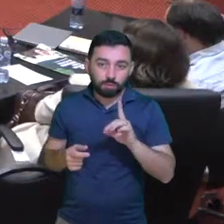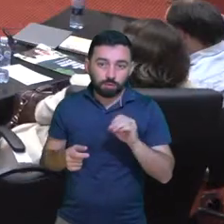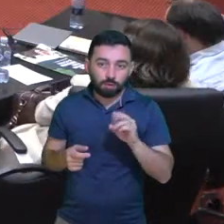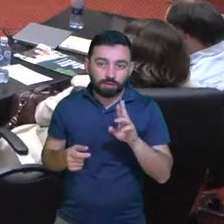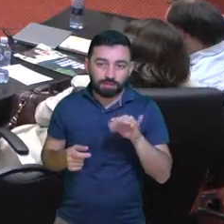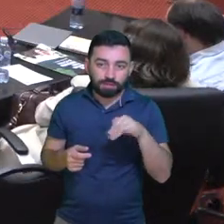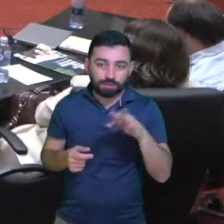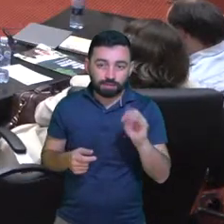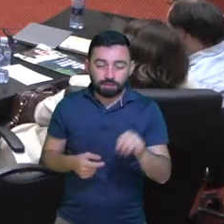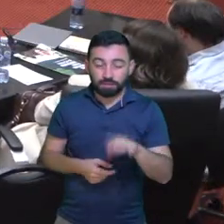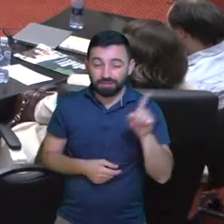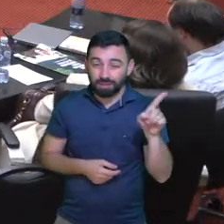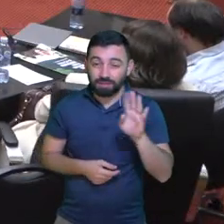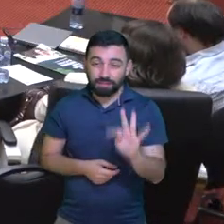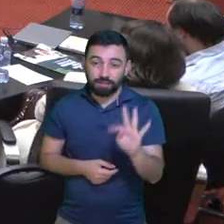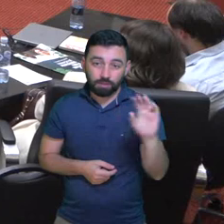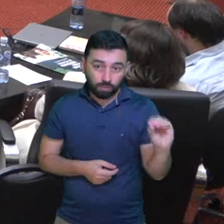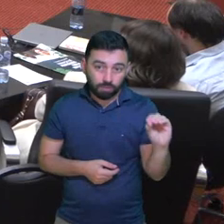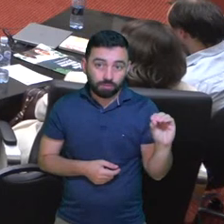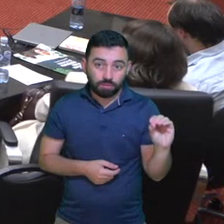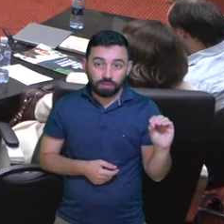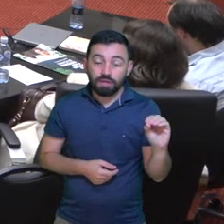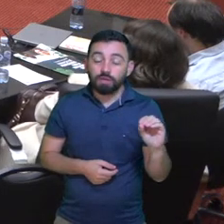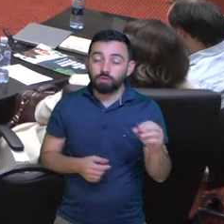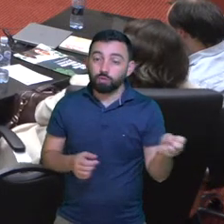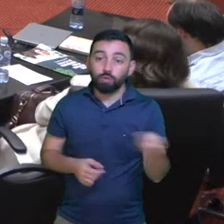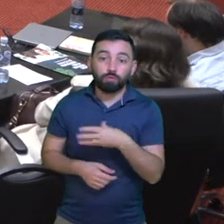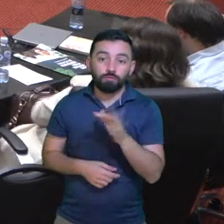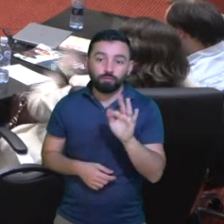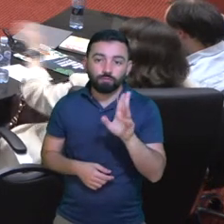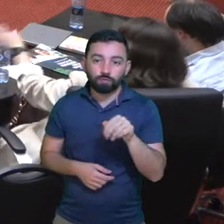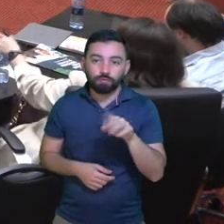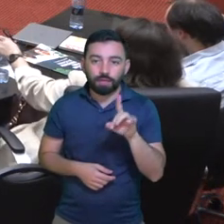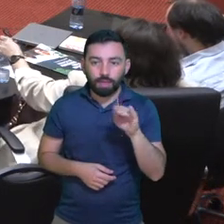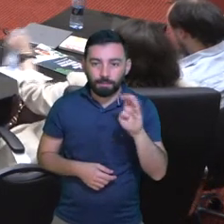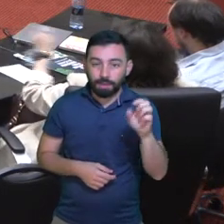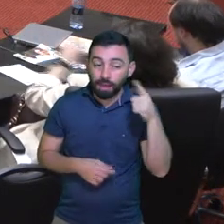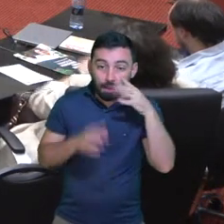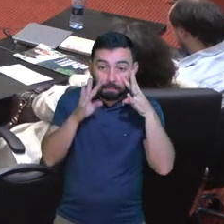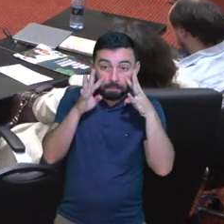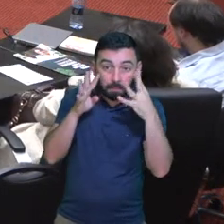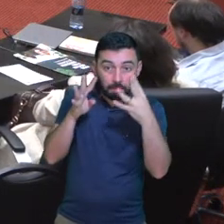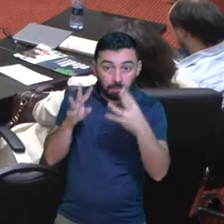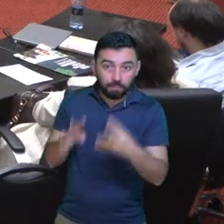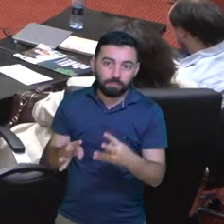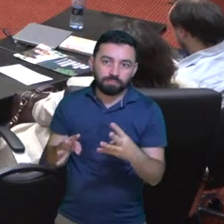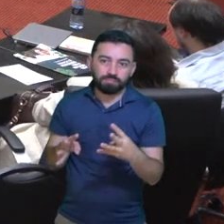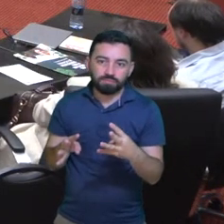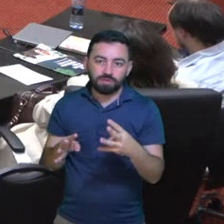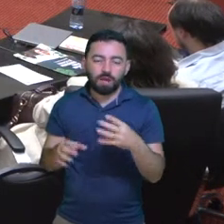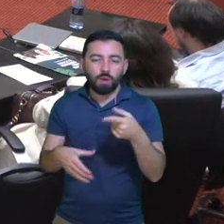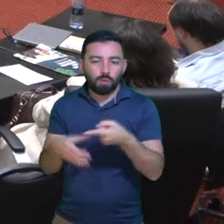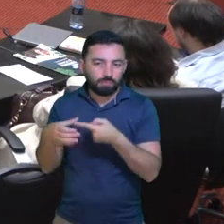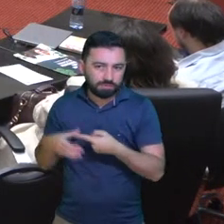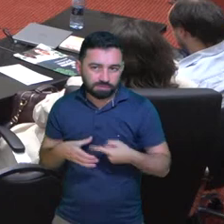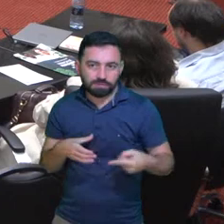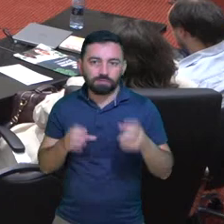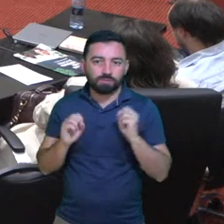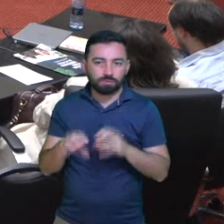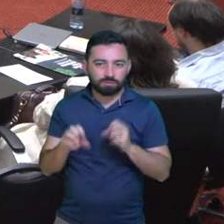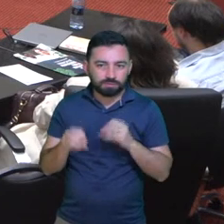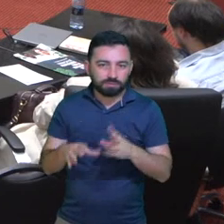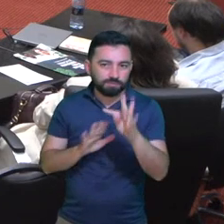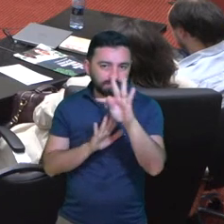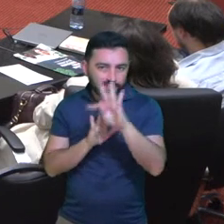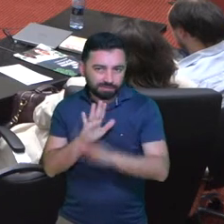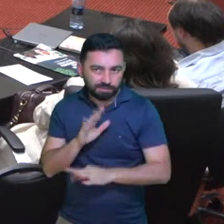Tocantins que era relatora do novo fundeb para ouvir os as comissões de educação sobre o texto